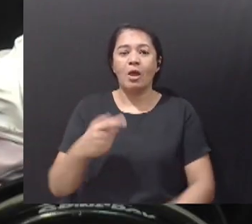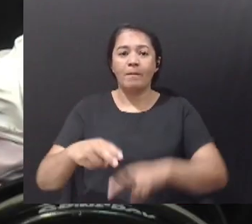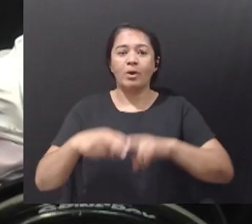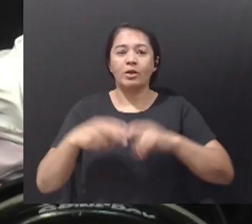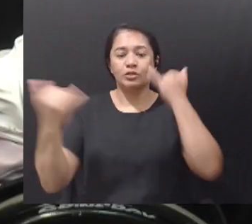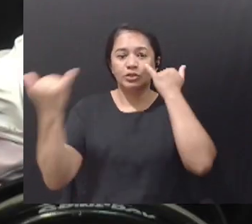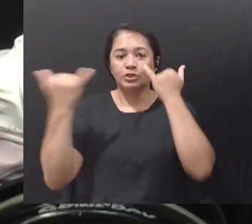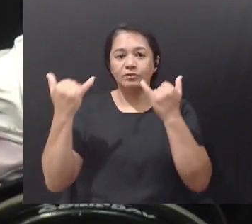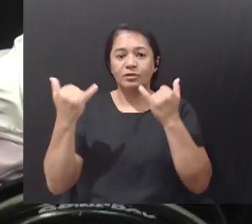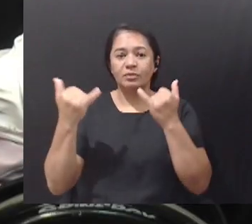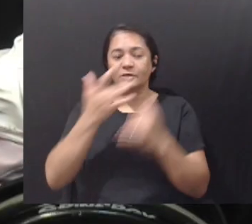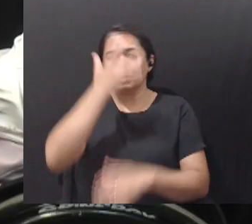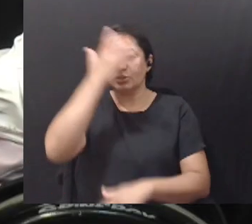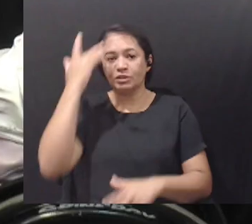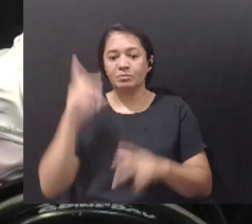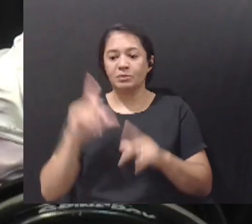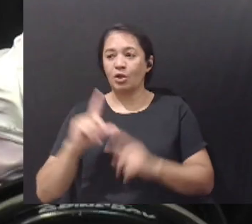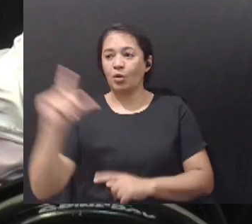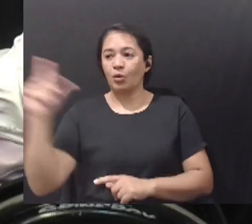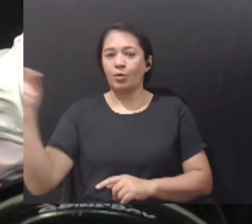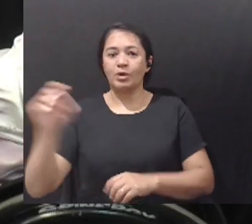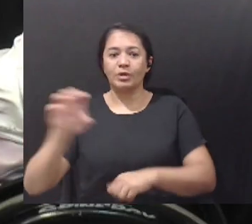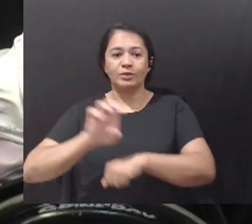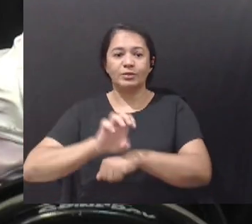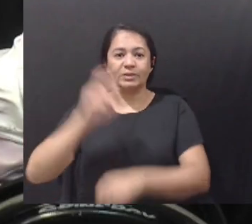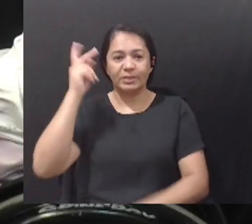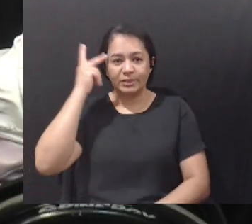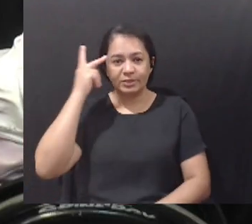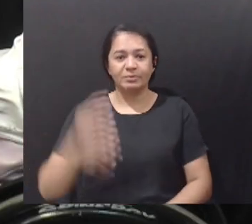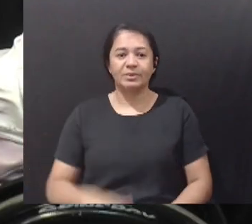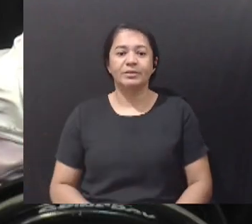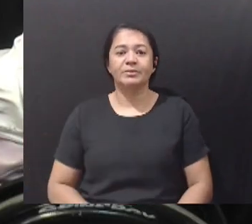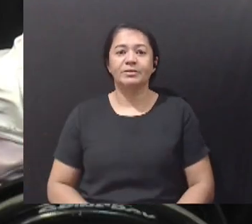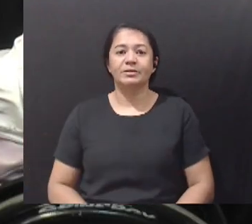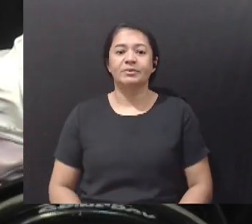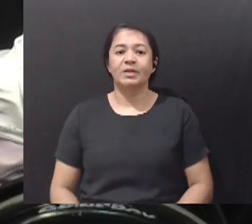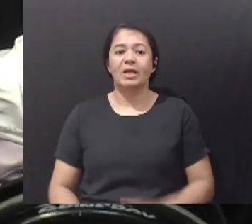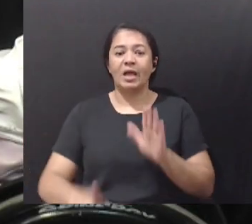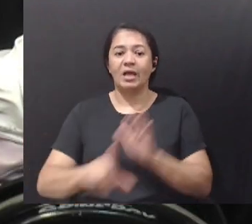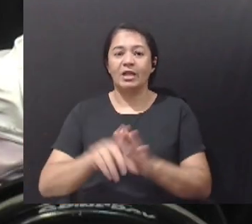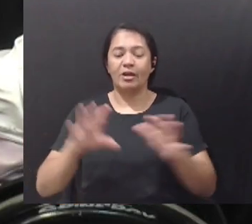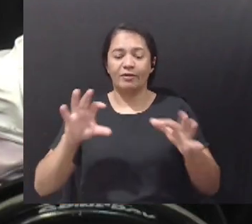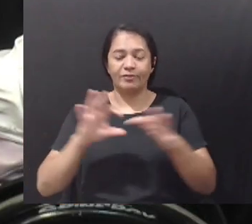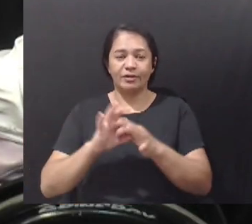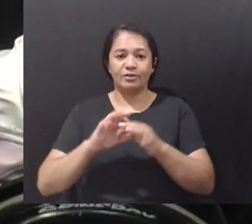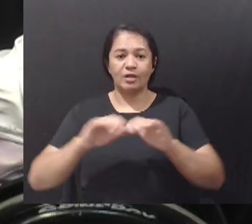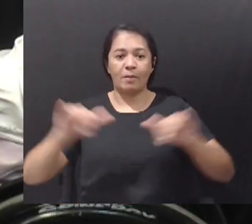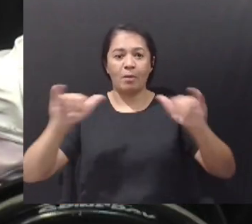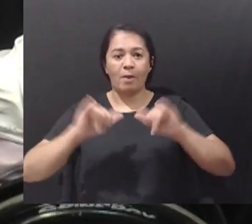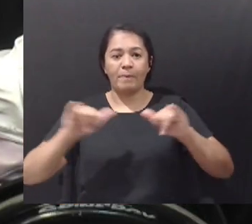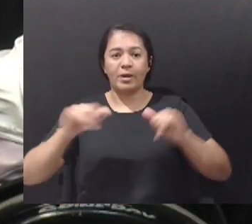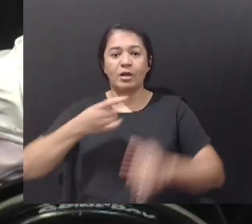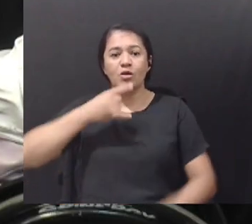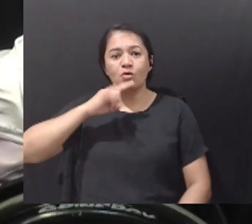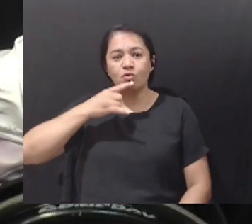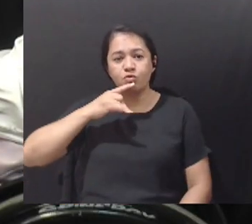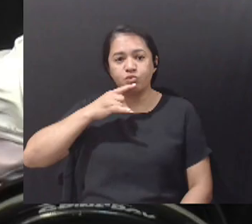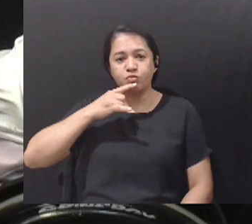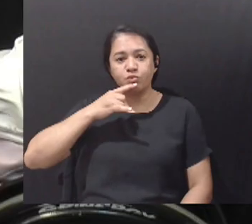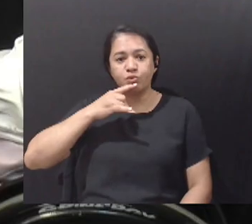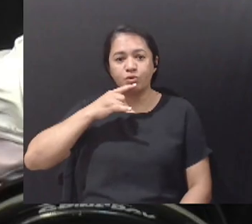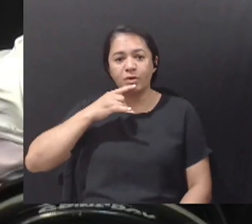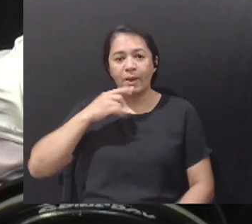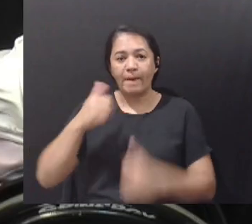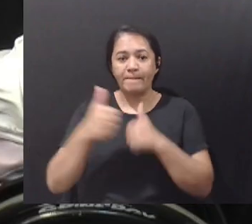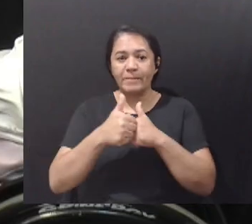da Justiça no Estado de São Paulo, da lei que proíbe a veiculação de propaganda de bebidas alcoólicas às margens das